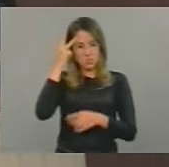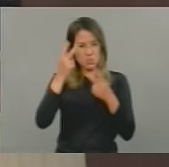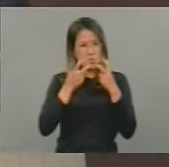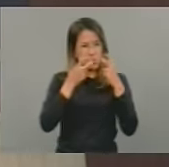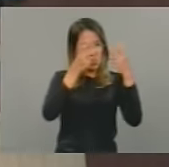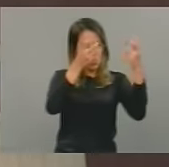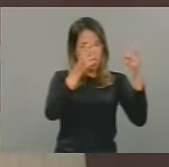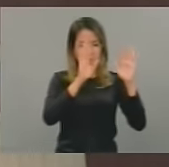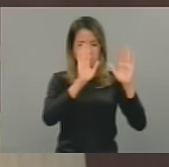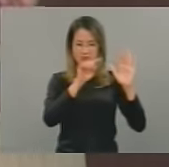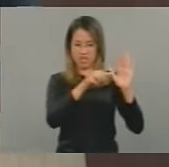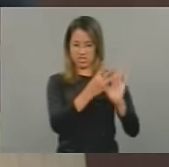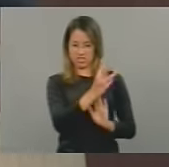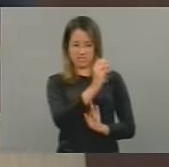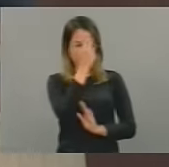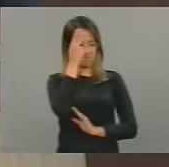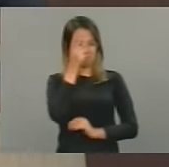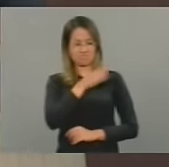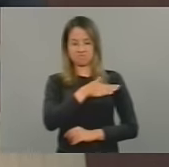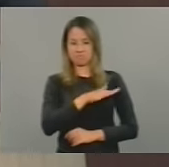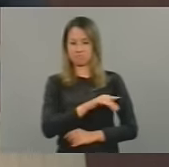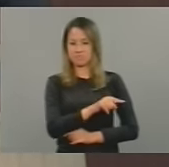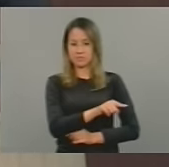para o mundo. Deputada,